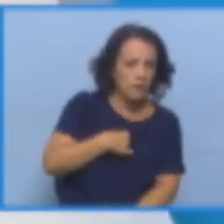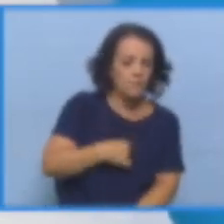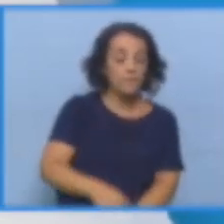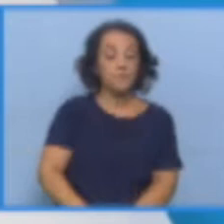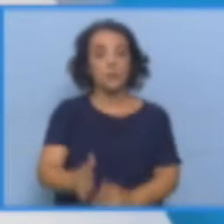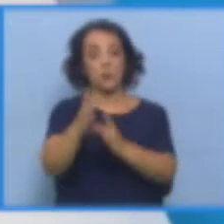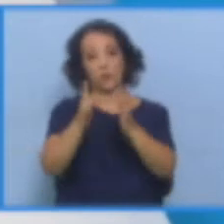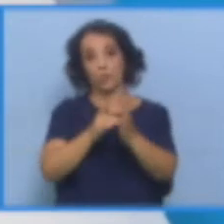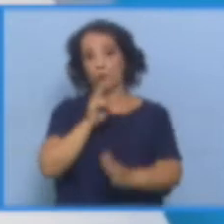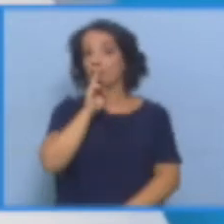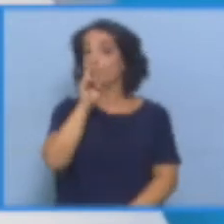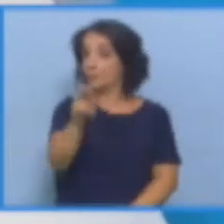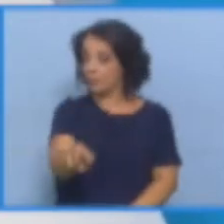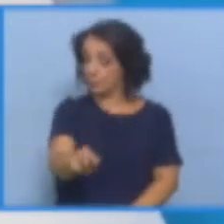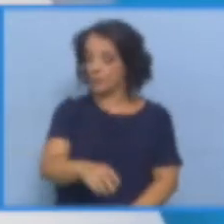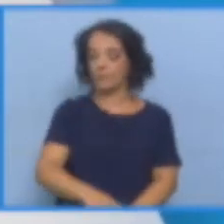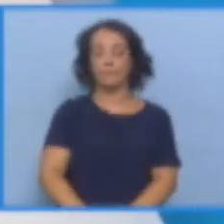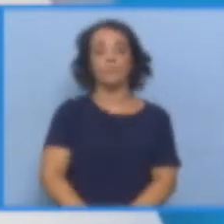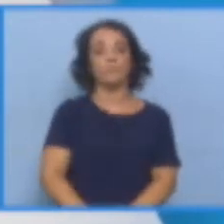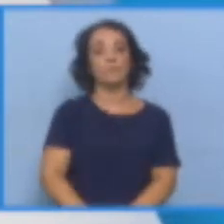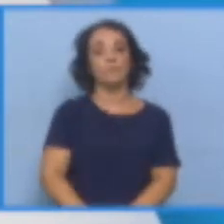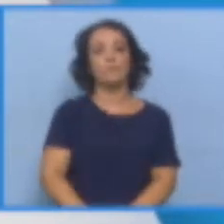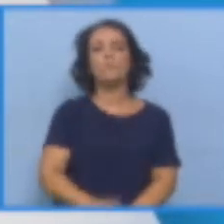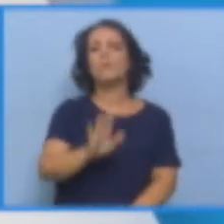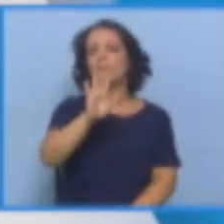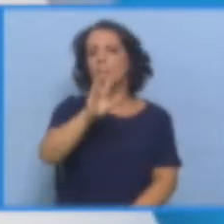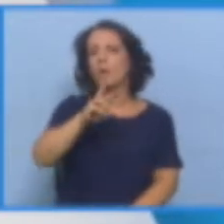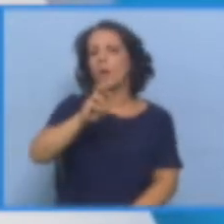Jesus disse-lhes: que vos ordenou Moisés?